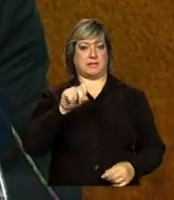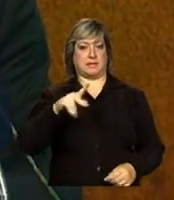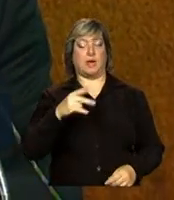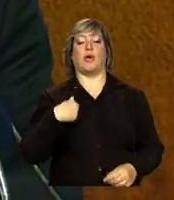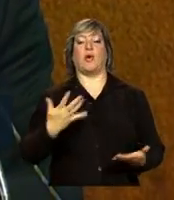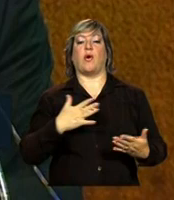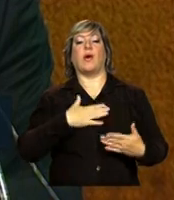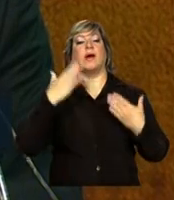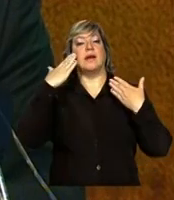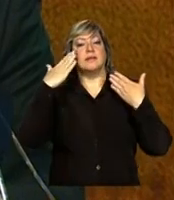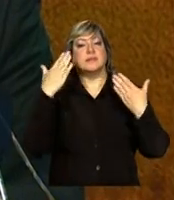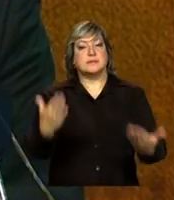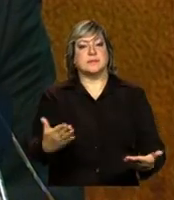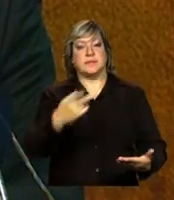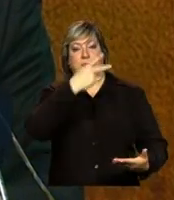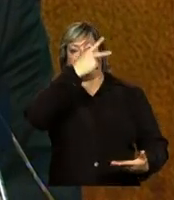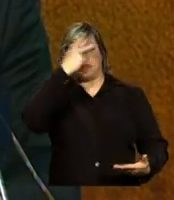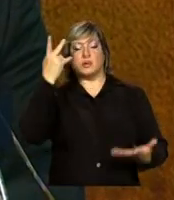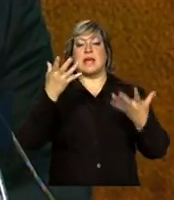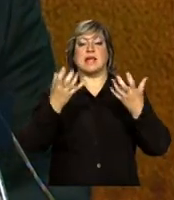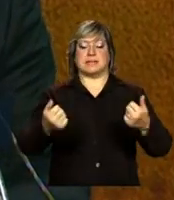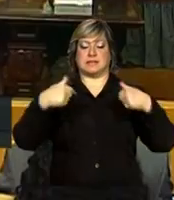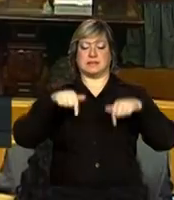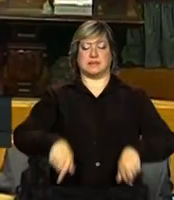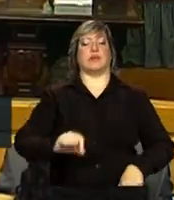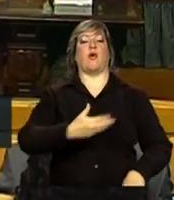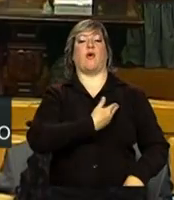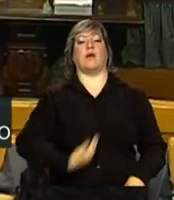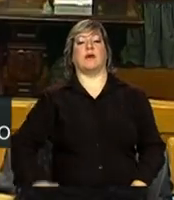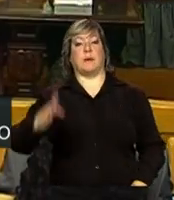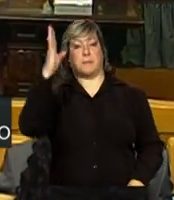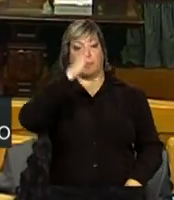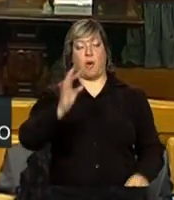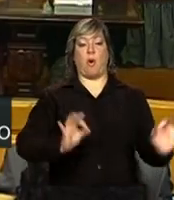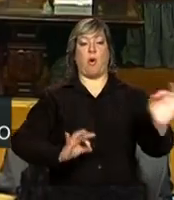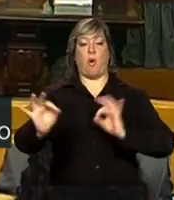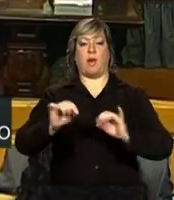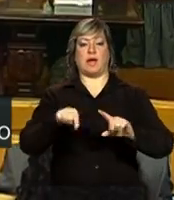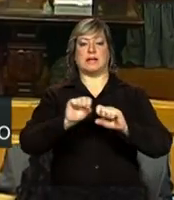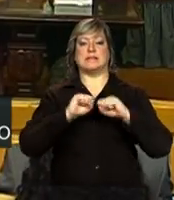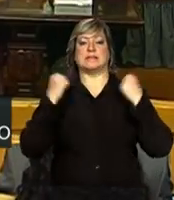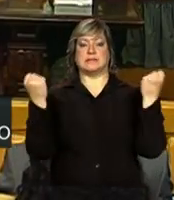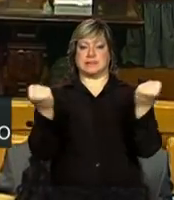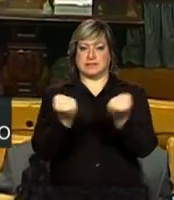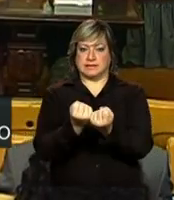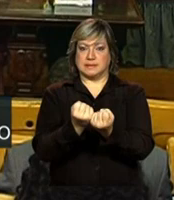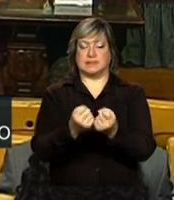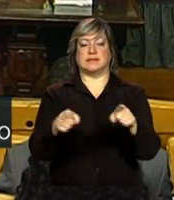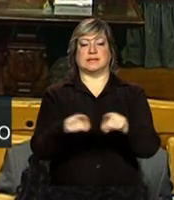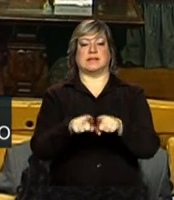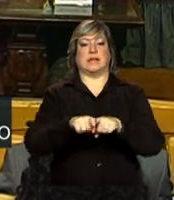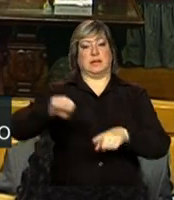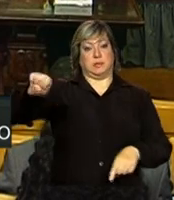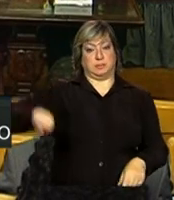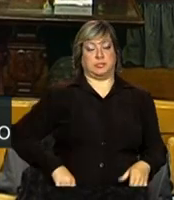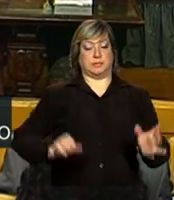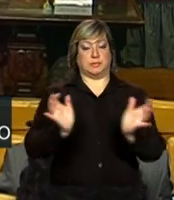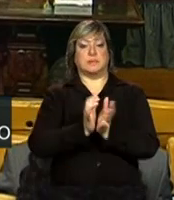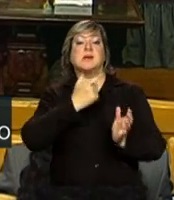aos enfes o governo brasileiro aos organizadores seminrio Embaixada britânica